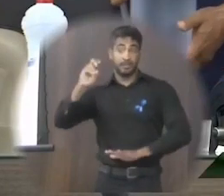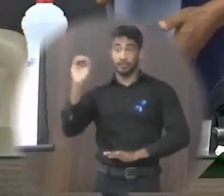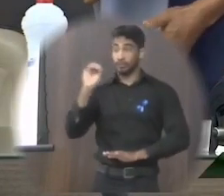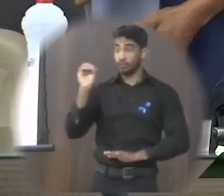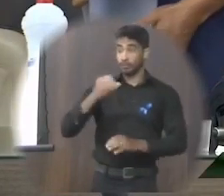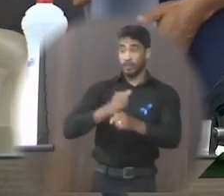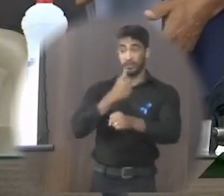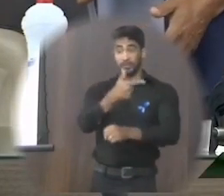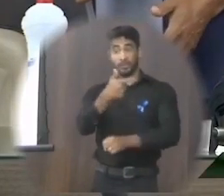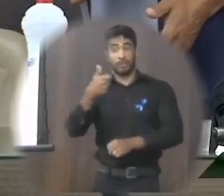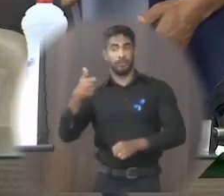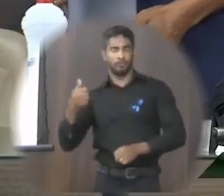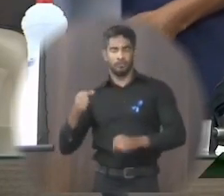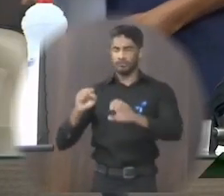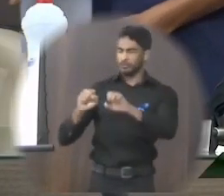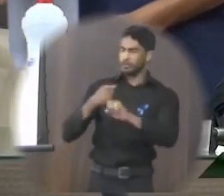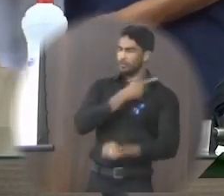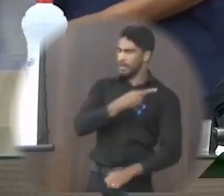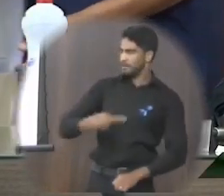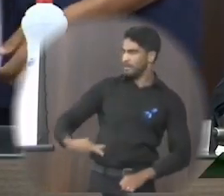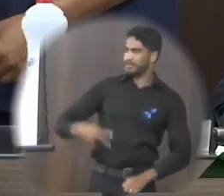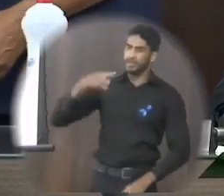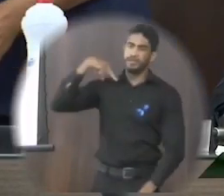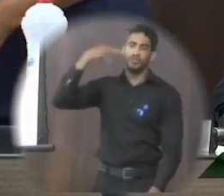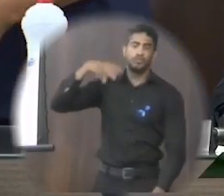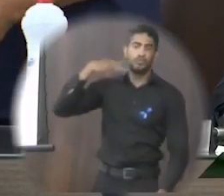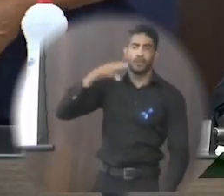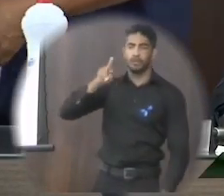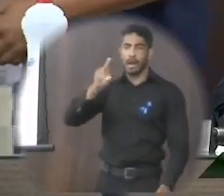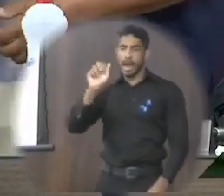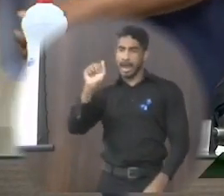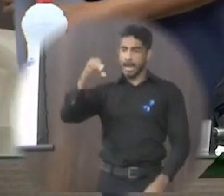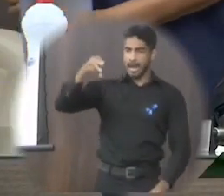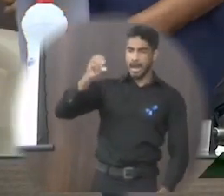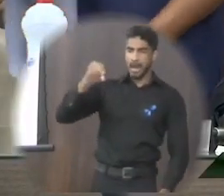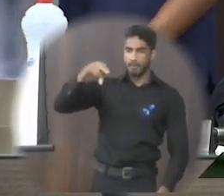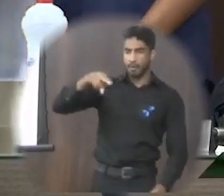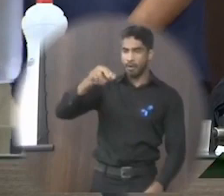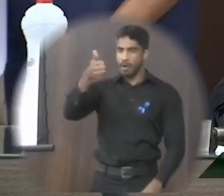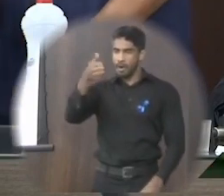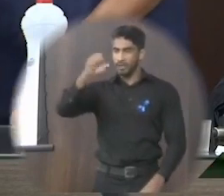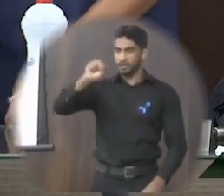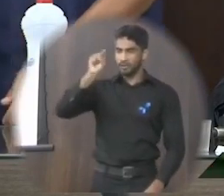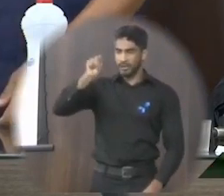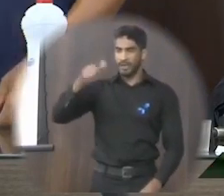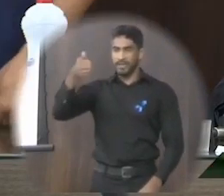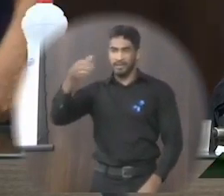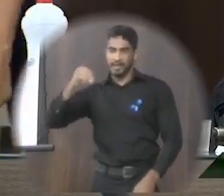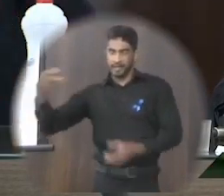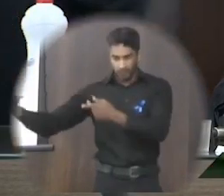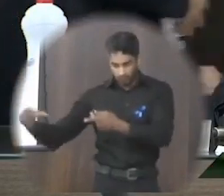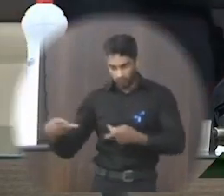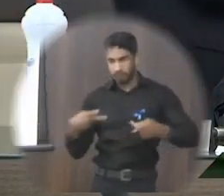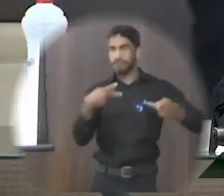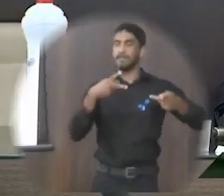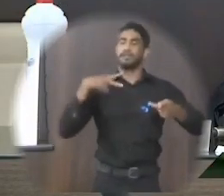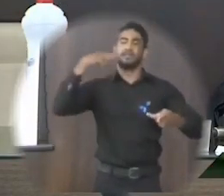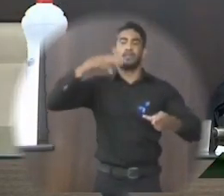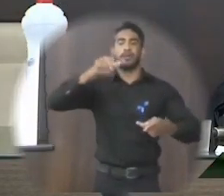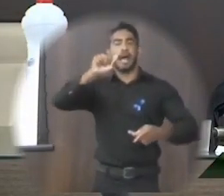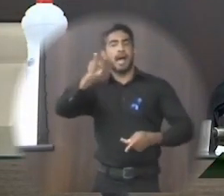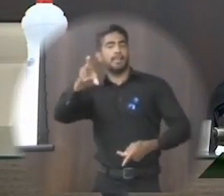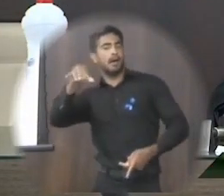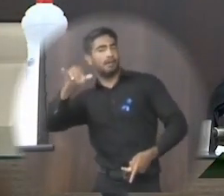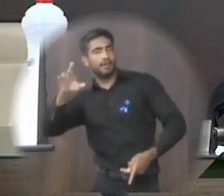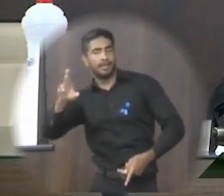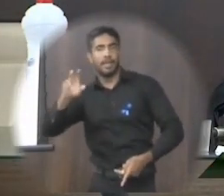de 2021. Sob a presidência do vereador Ramon Alexandre Araújo, às 18h10, compareceram os vereadores Adauri Soares Cordeiro,